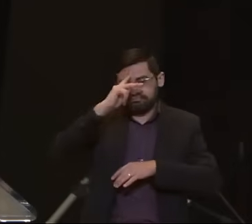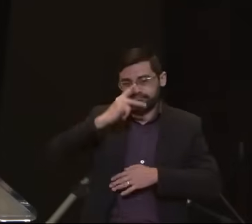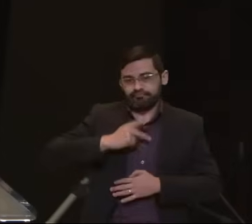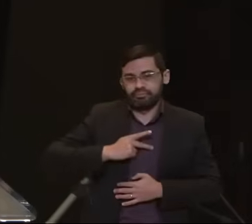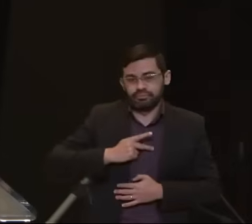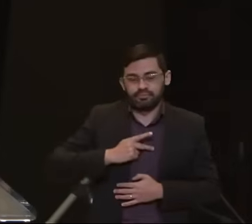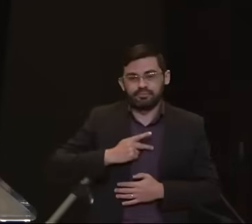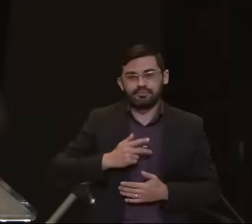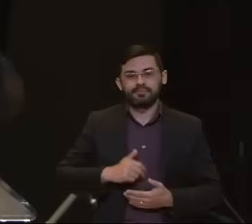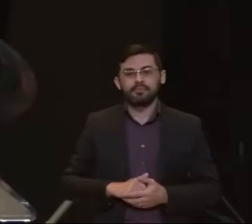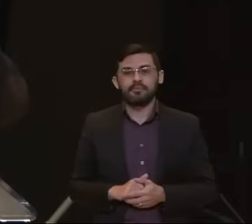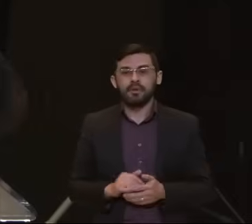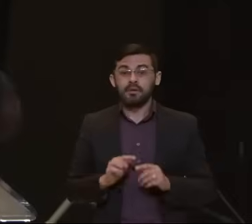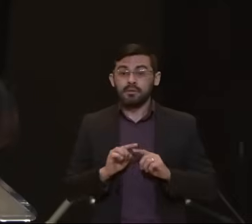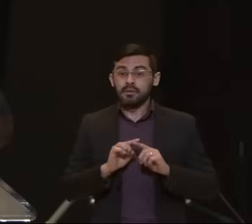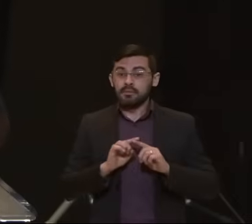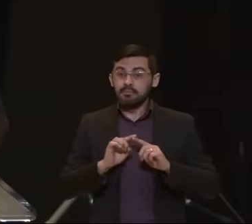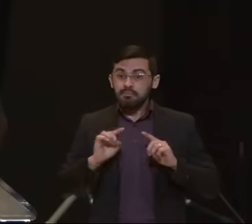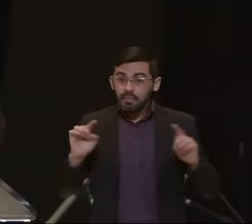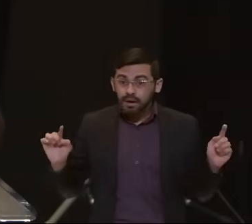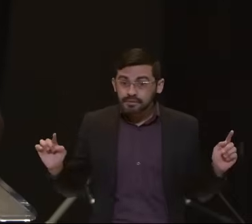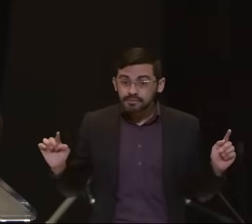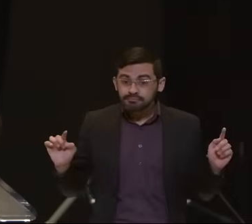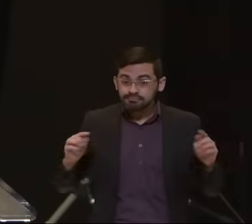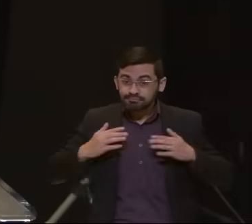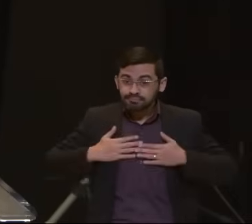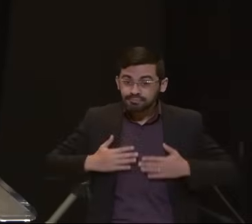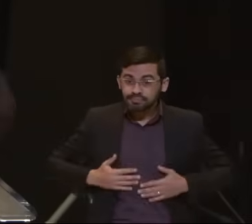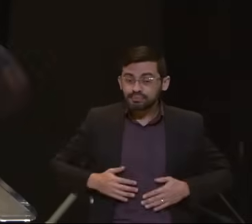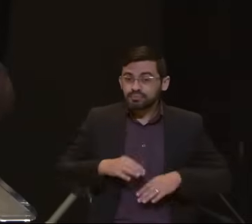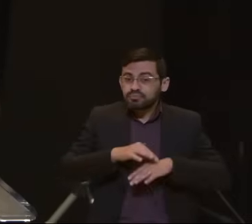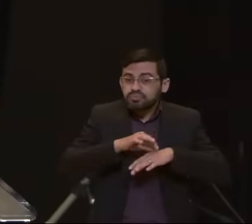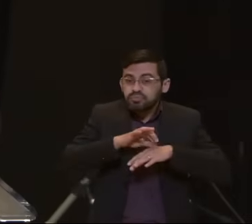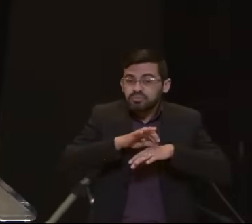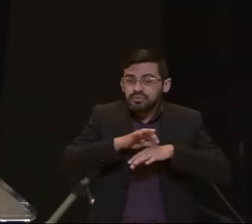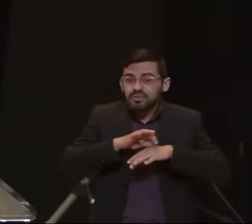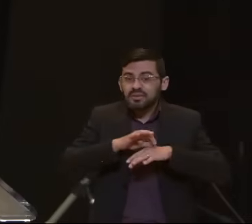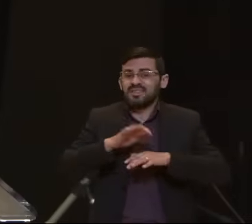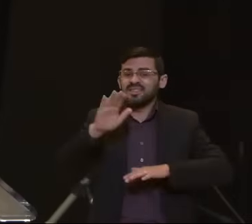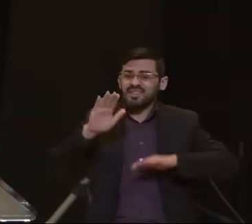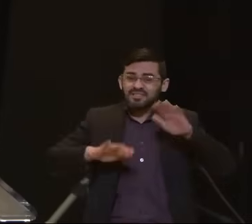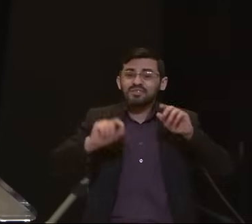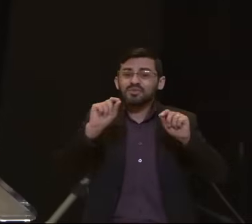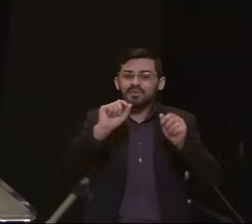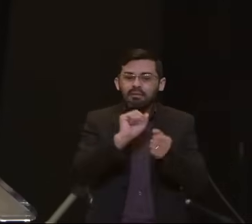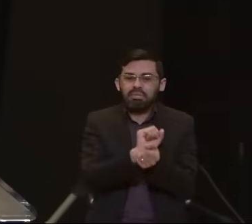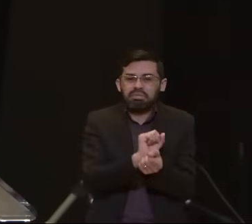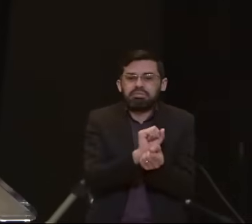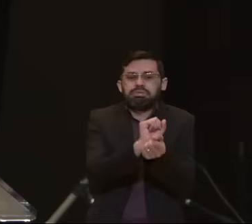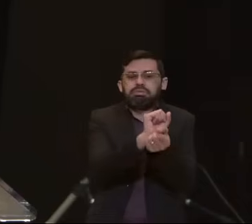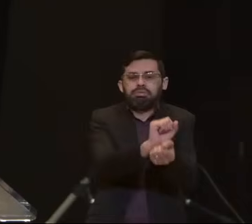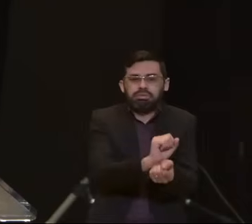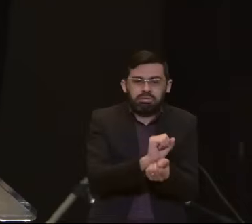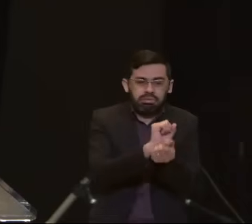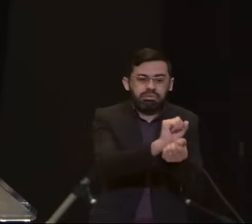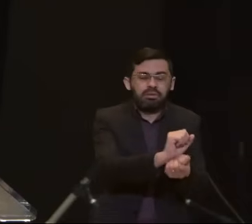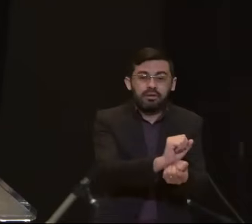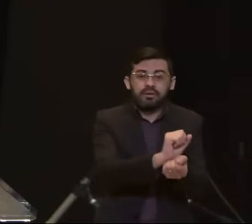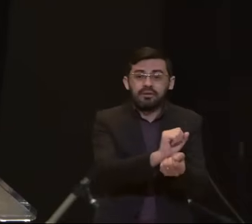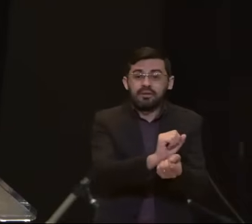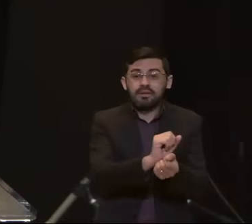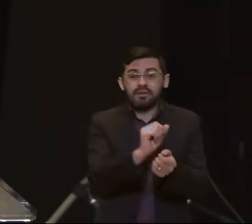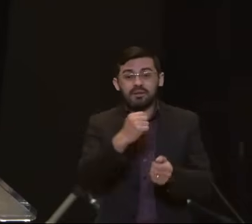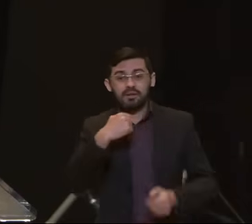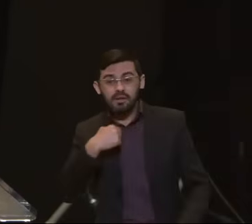mas essa carne é que nos escraviza e faz com que